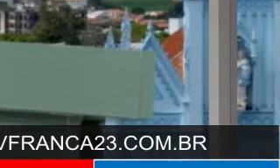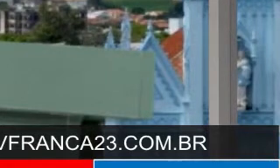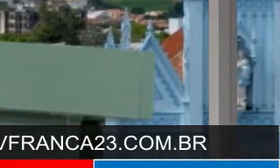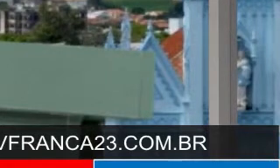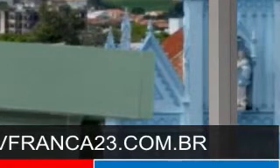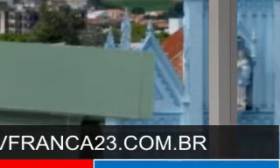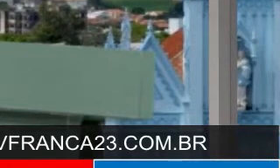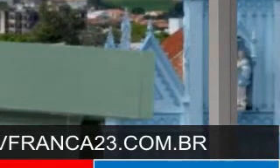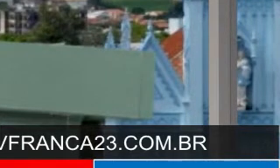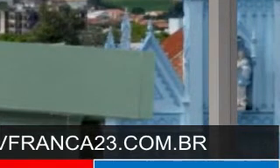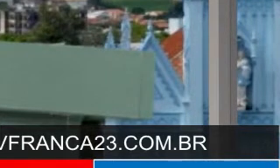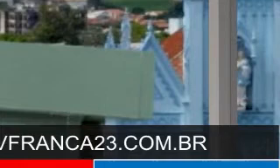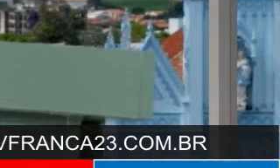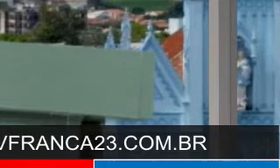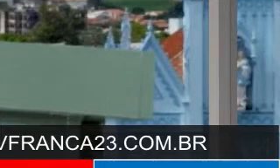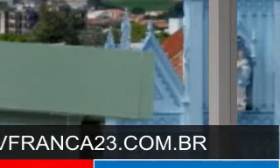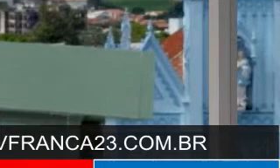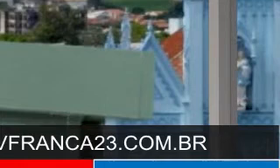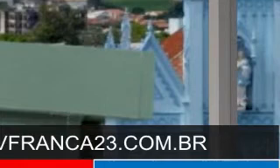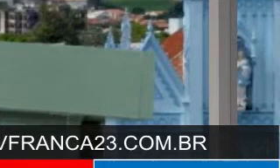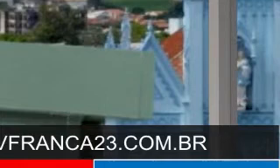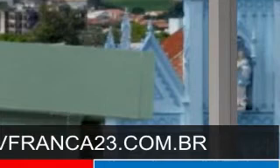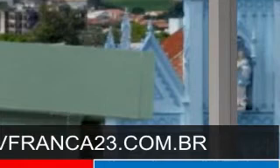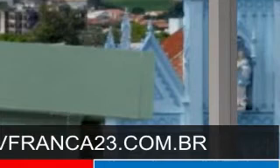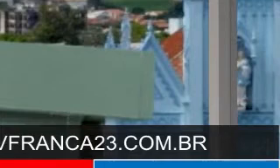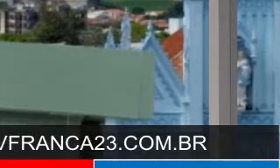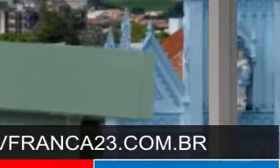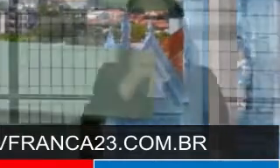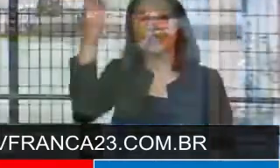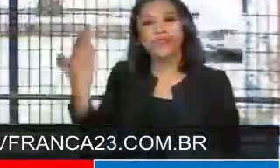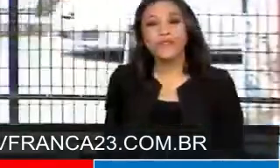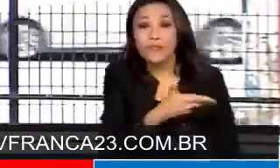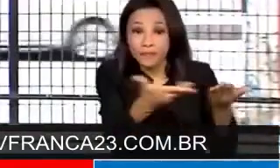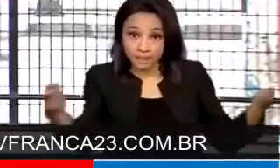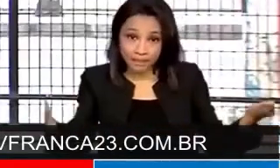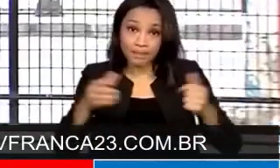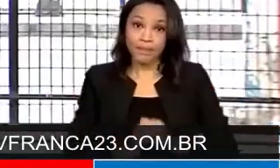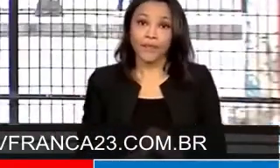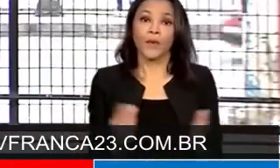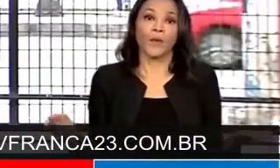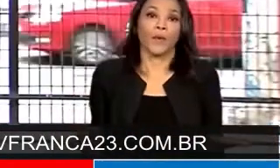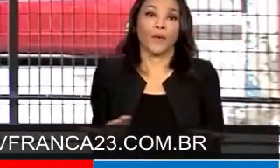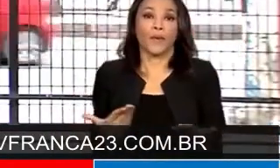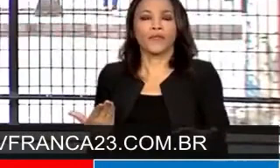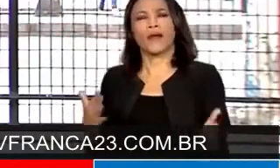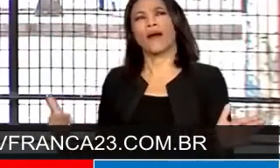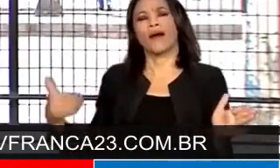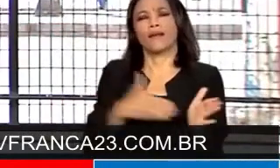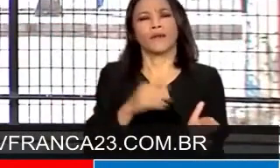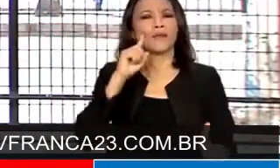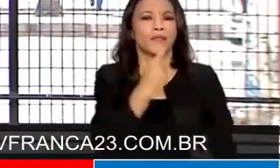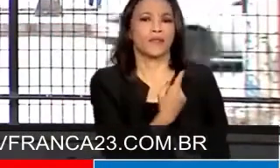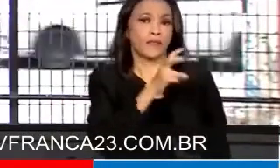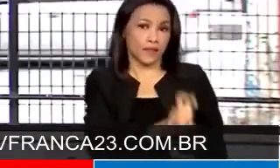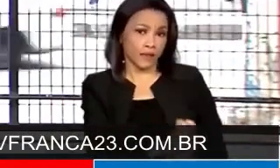Covid para crianças na rede pública, no SUS, em todo o Brasil. De hoje até o próximo dia 15, os brasileiros